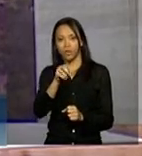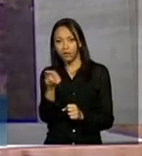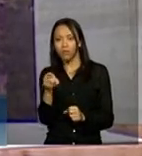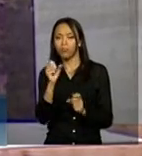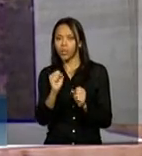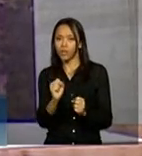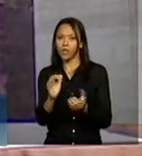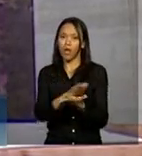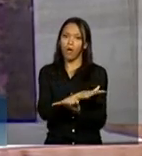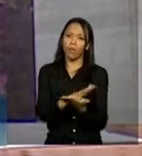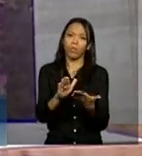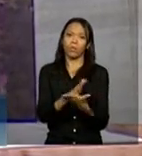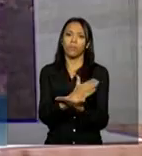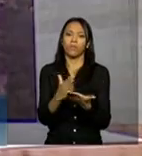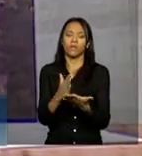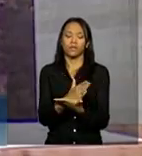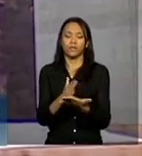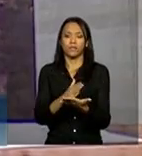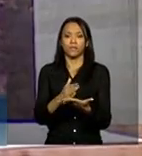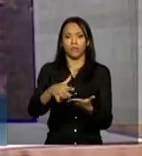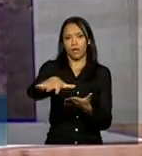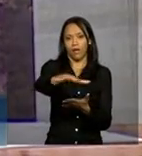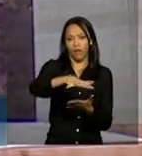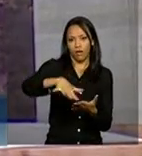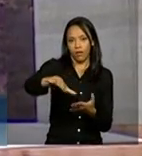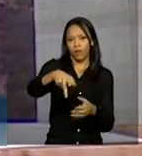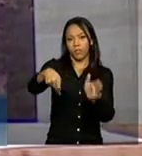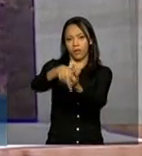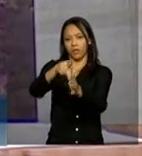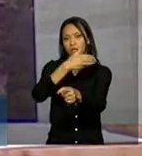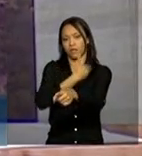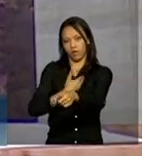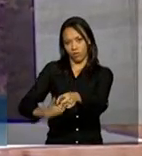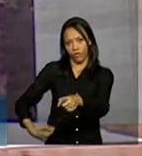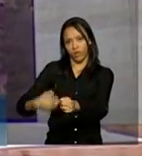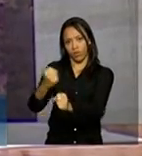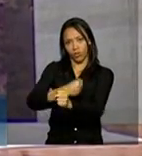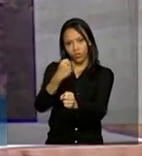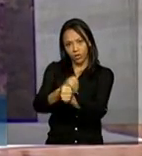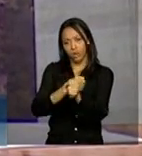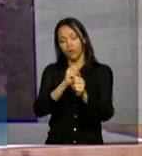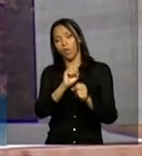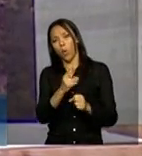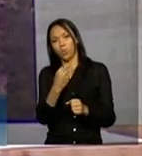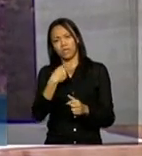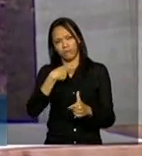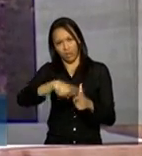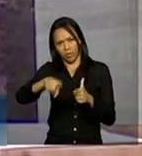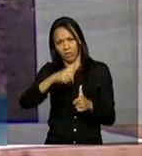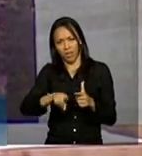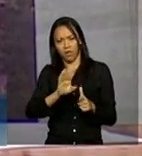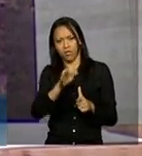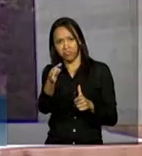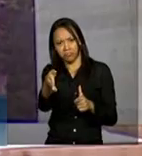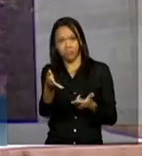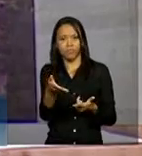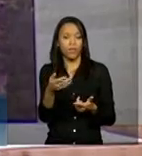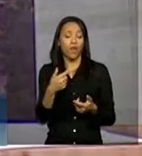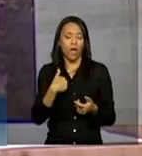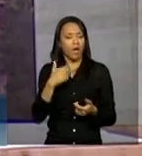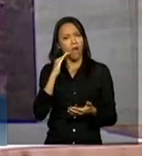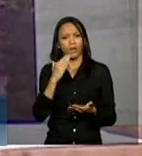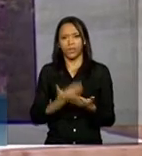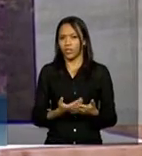que fazem obras, fazem execução direta de obra pública, se poderia haver algum prejuízo. Nós acreditamos que